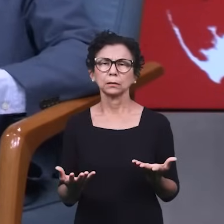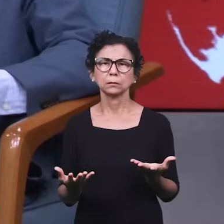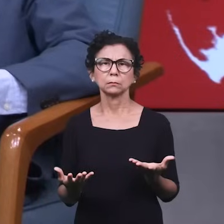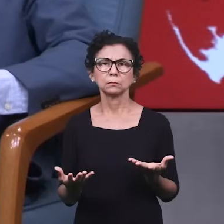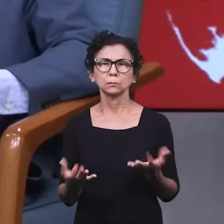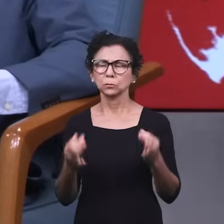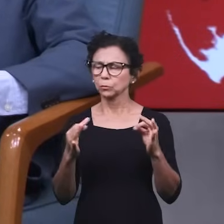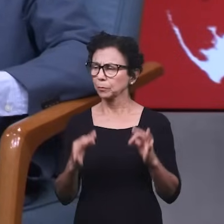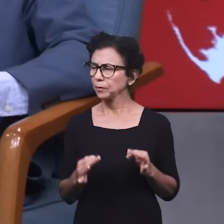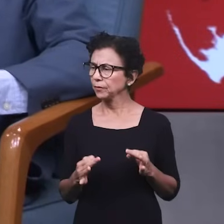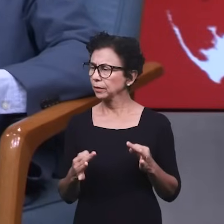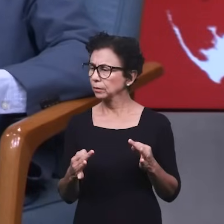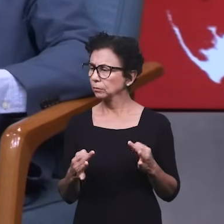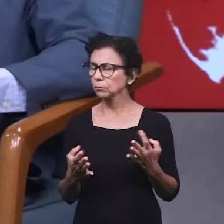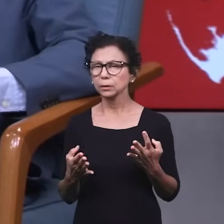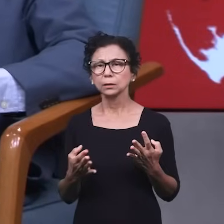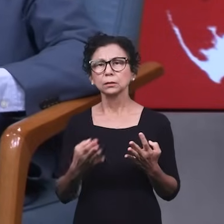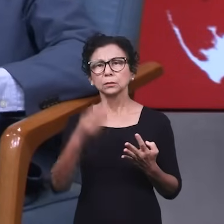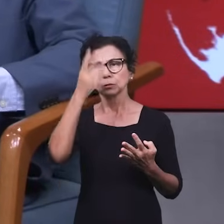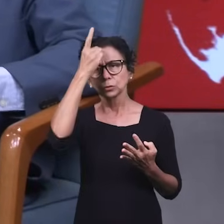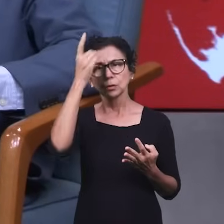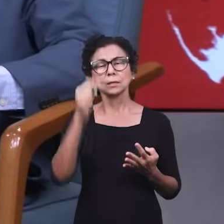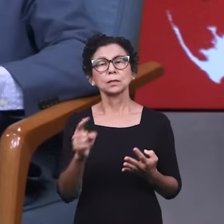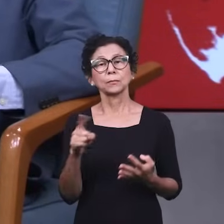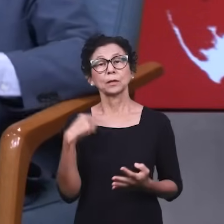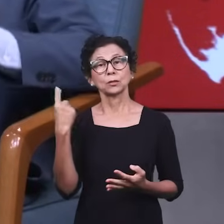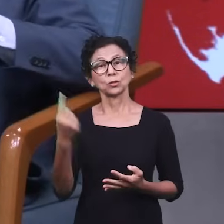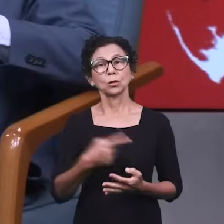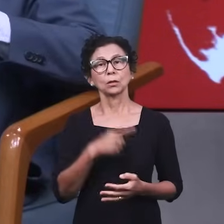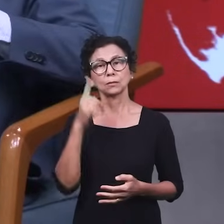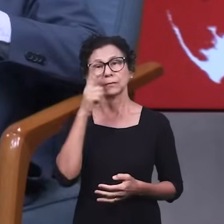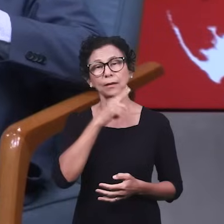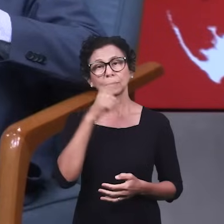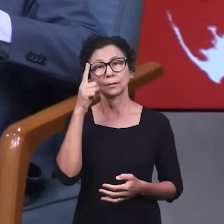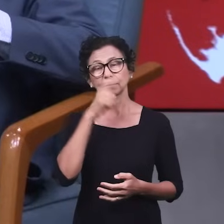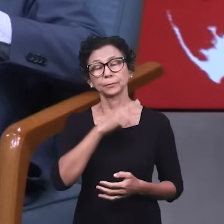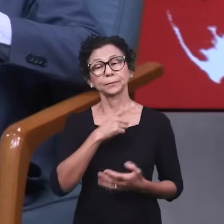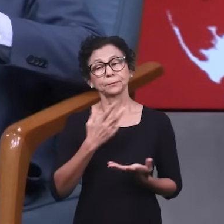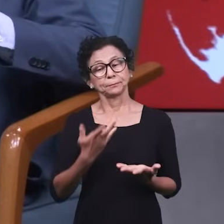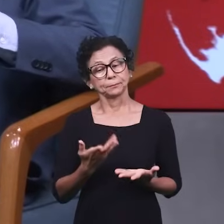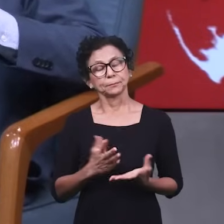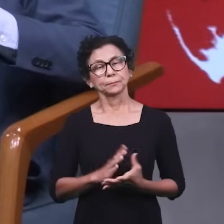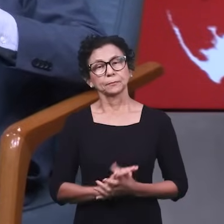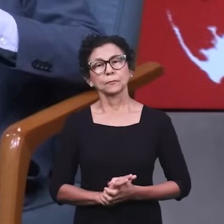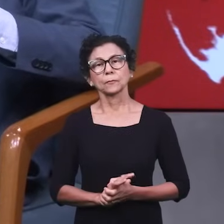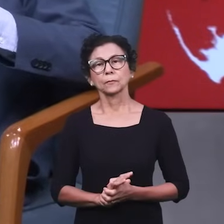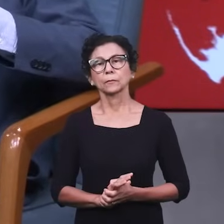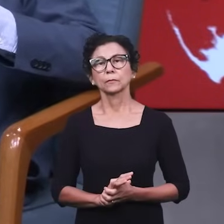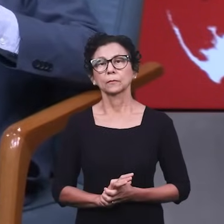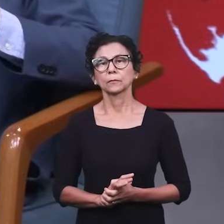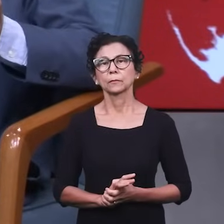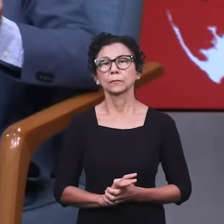aperfeiçoamento dos dons? Os dons são perfeitos? Sim, os dons são perfeitos. Nós é que somos imperfeitos. Então, o que o Espírito Santo quer,